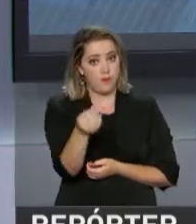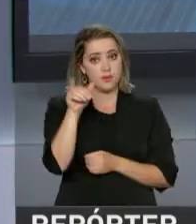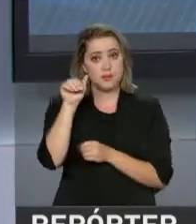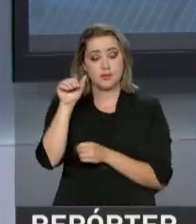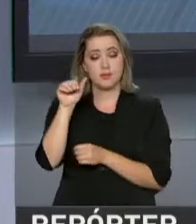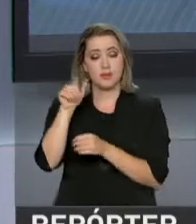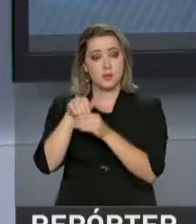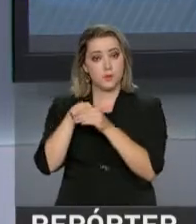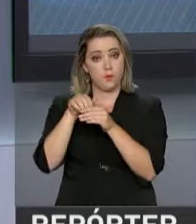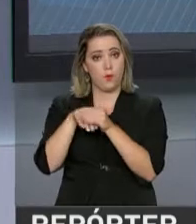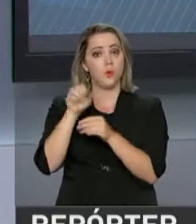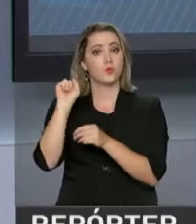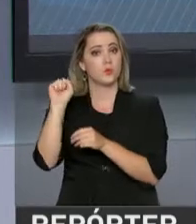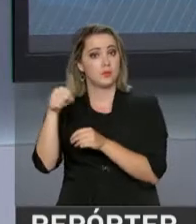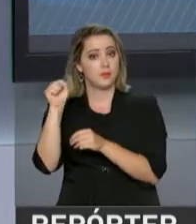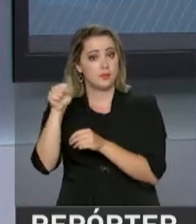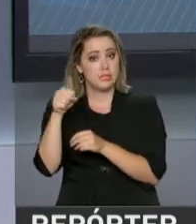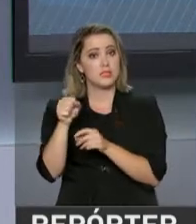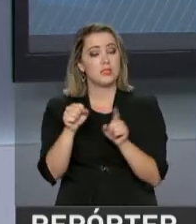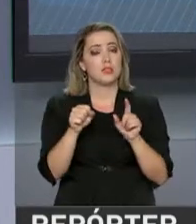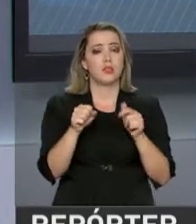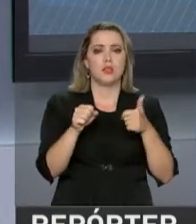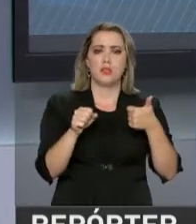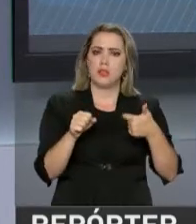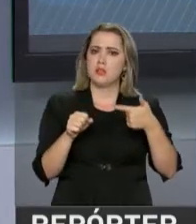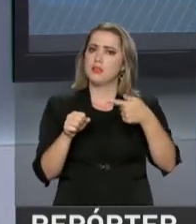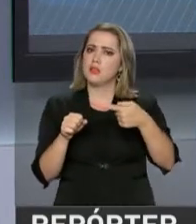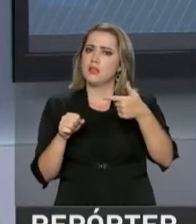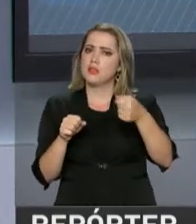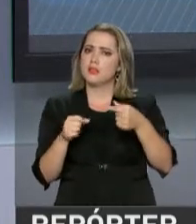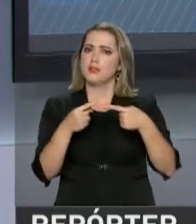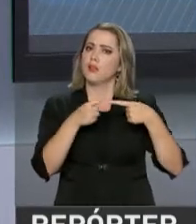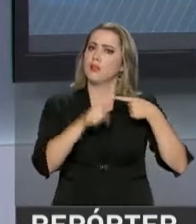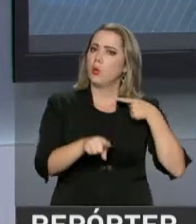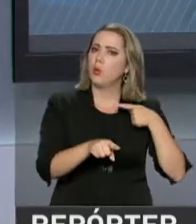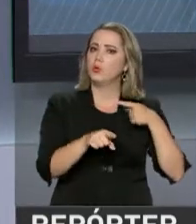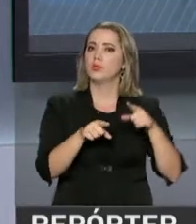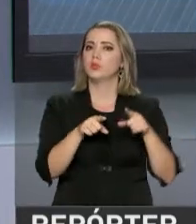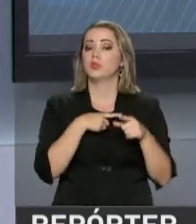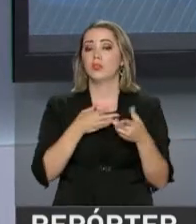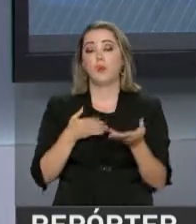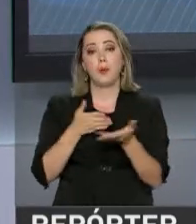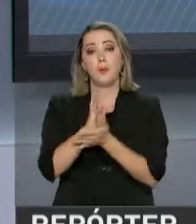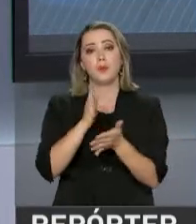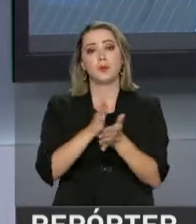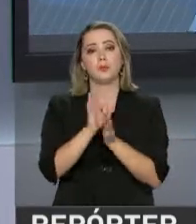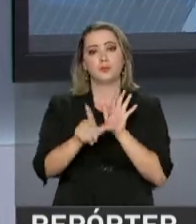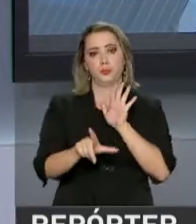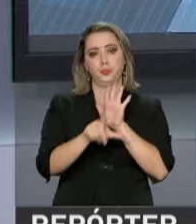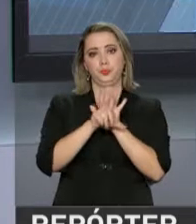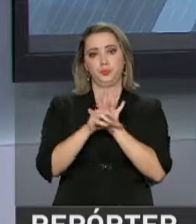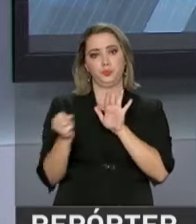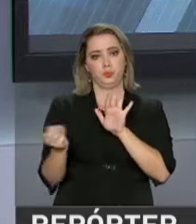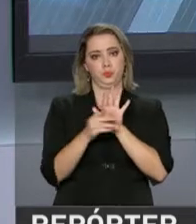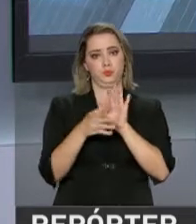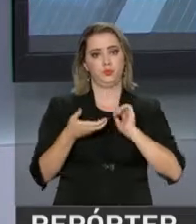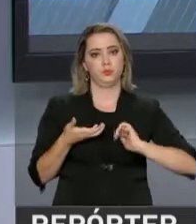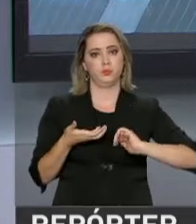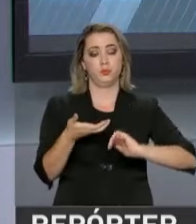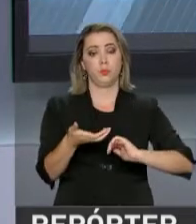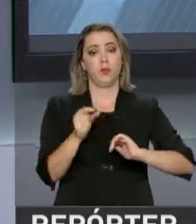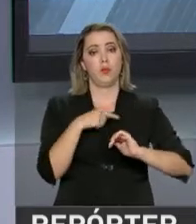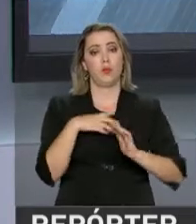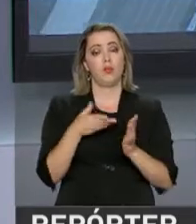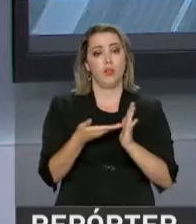favor e 177 contra foi aprovado o texto base da reforma trabalhista no plenário da câmara dos deputados